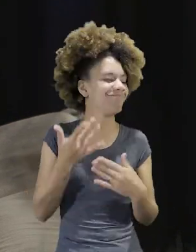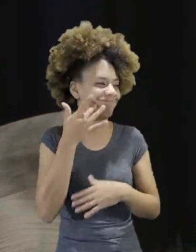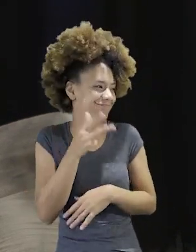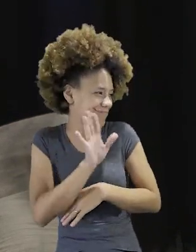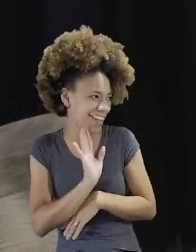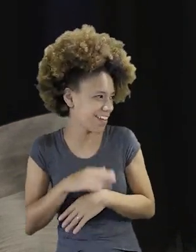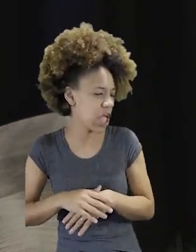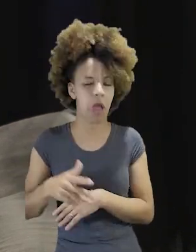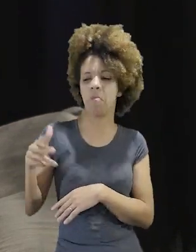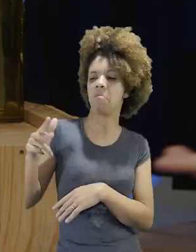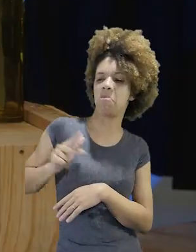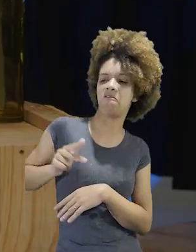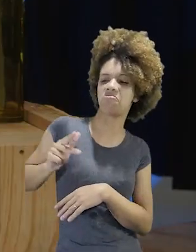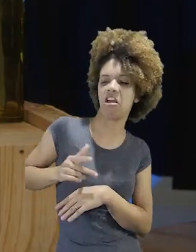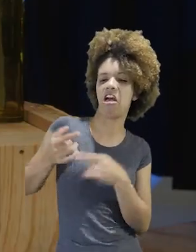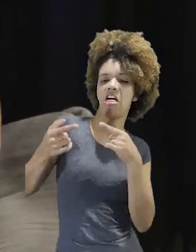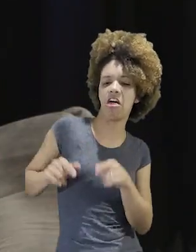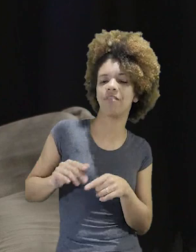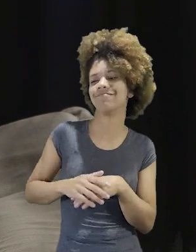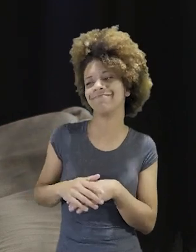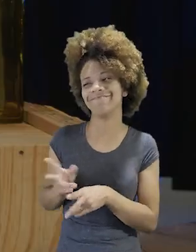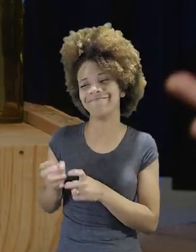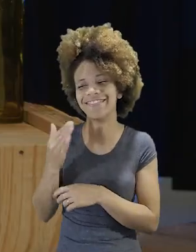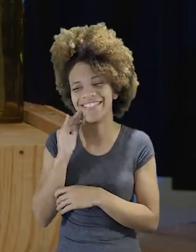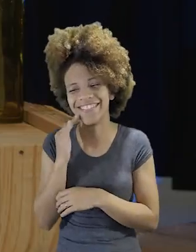privatizar sei lá privatizar